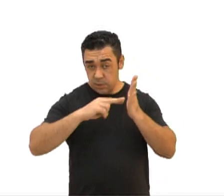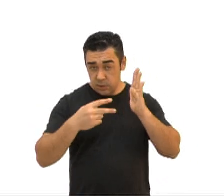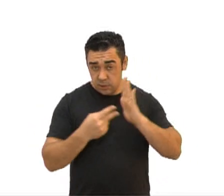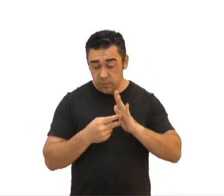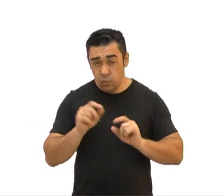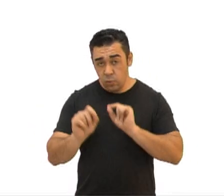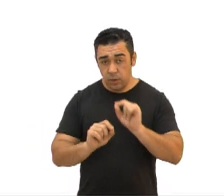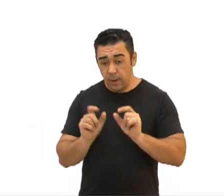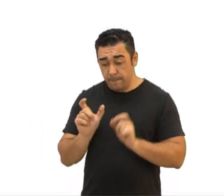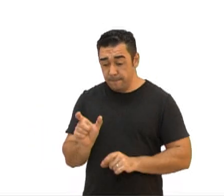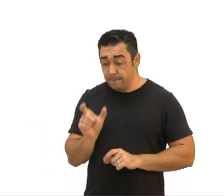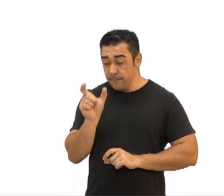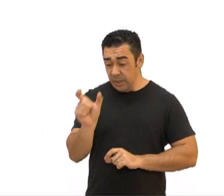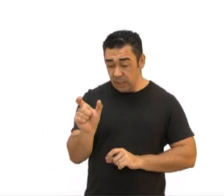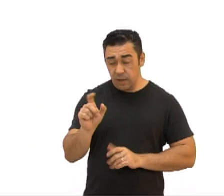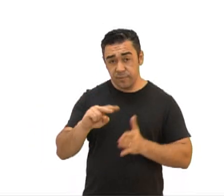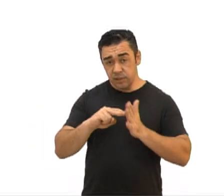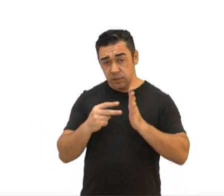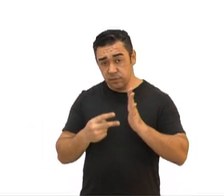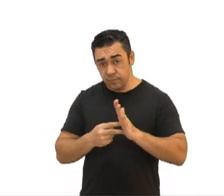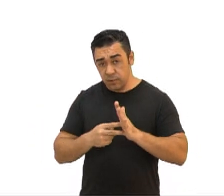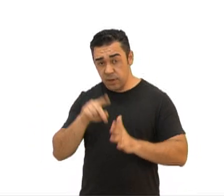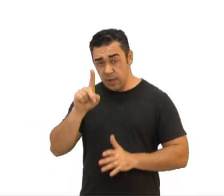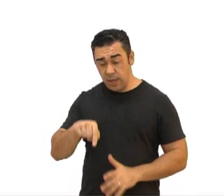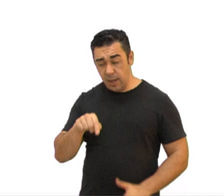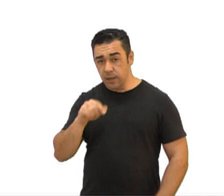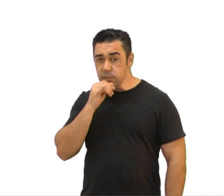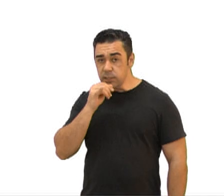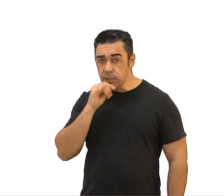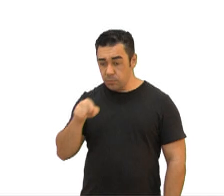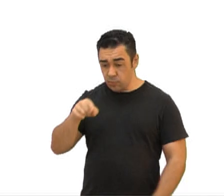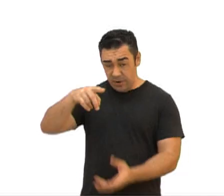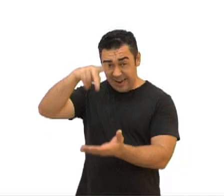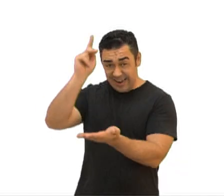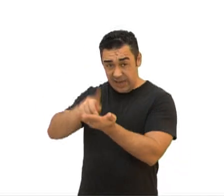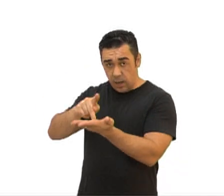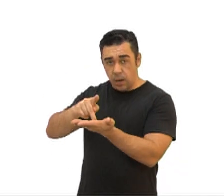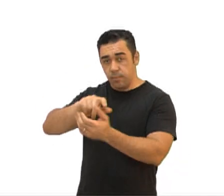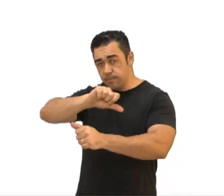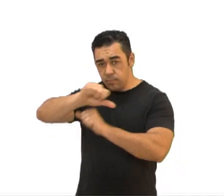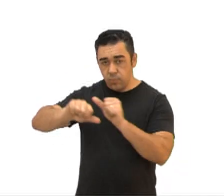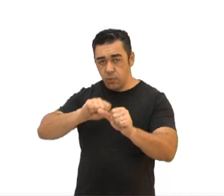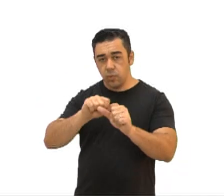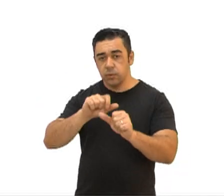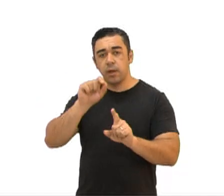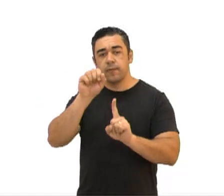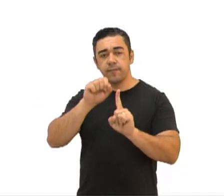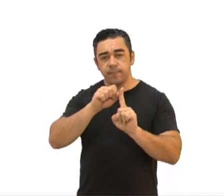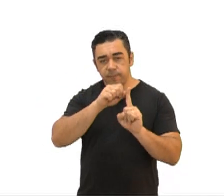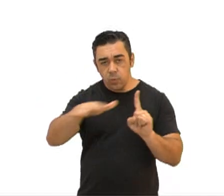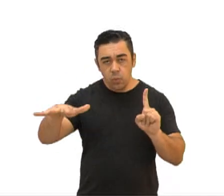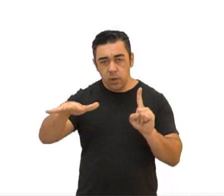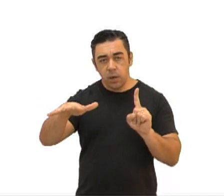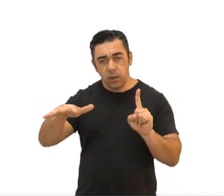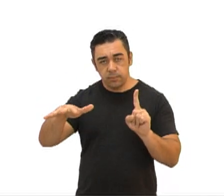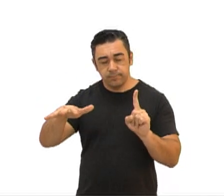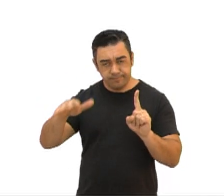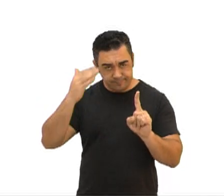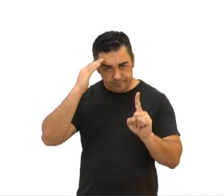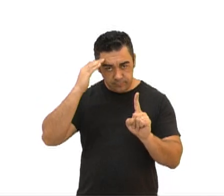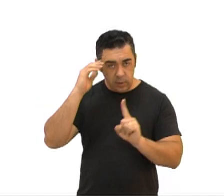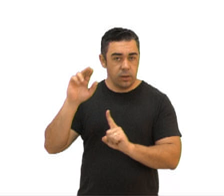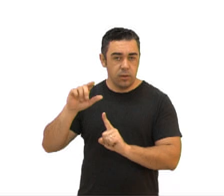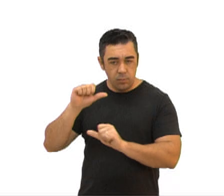a palavra ou expressão do seu sentido literal, do seu sentido real, para o sentido figurado, né? Para a linguagem